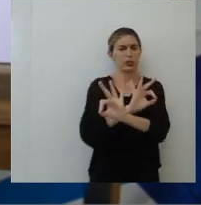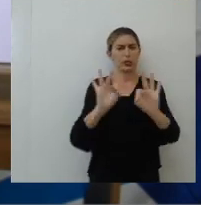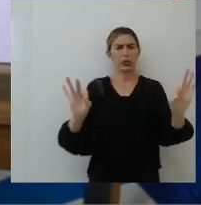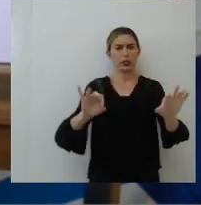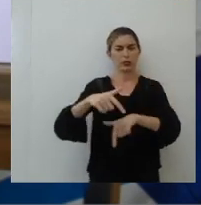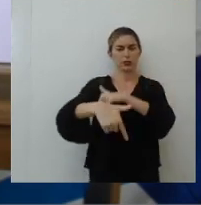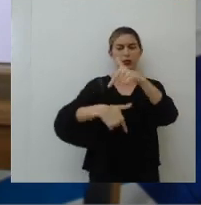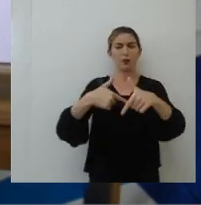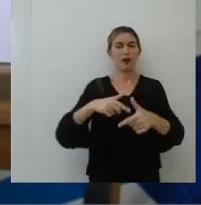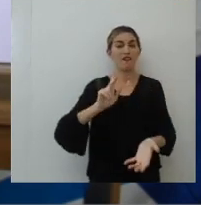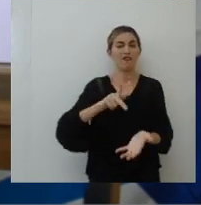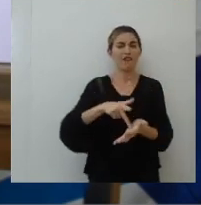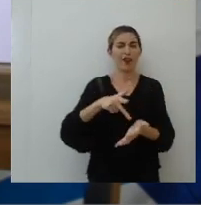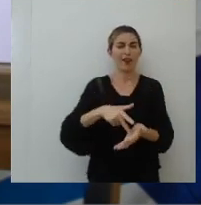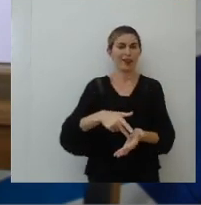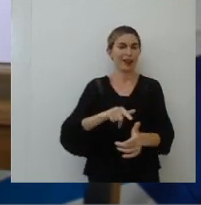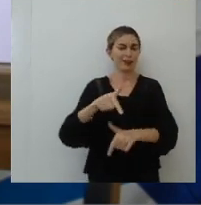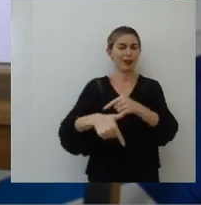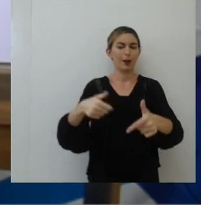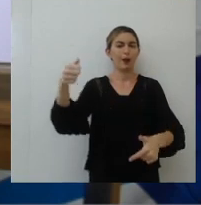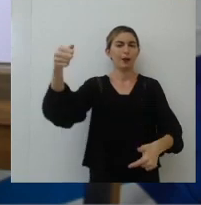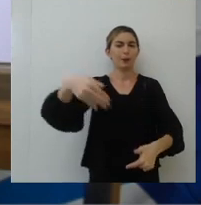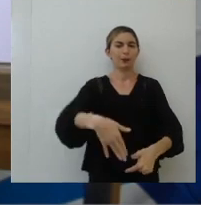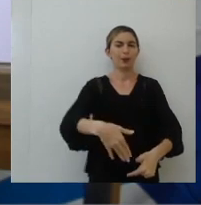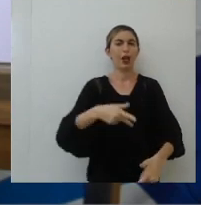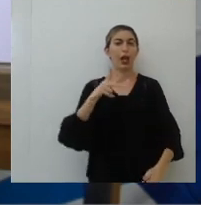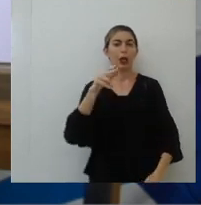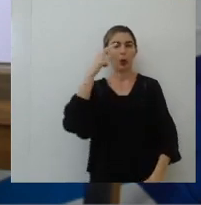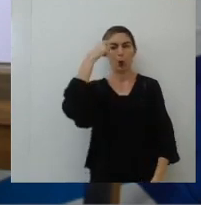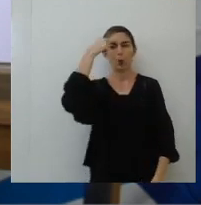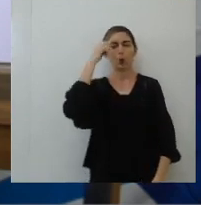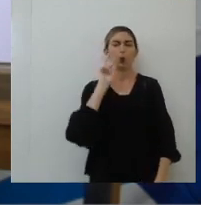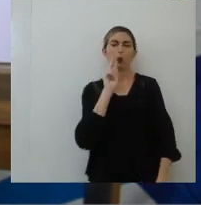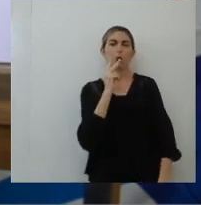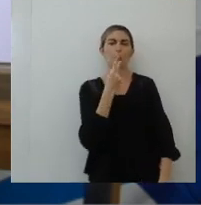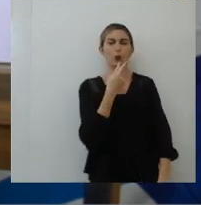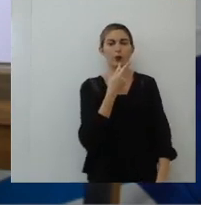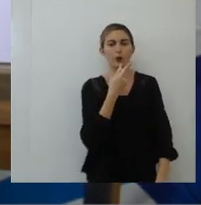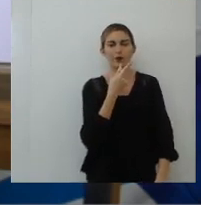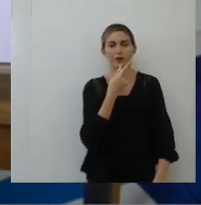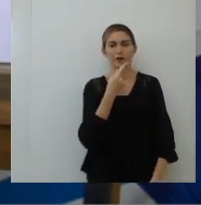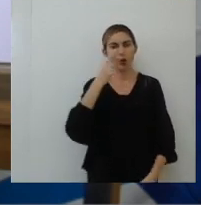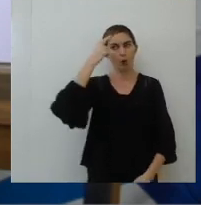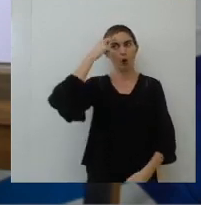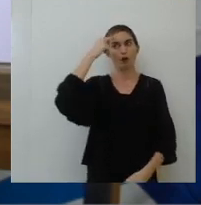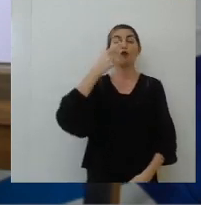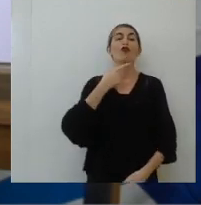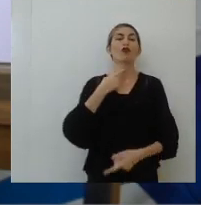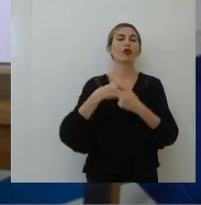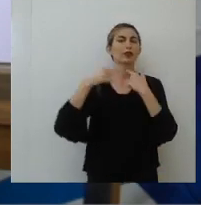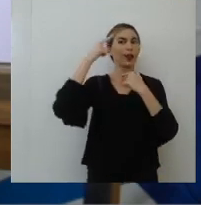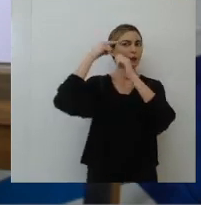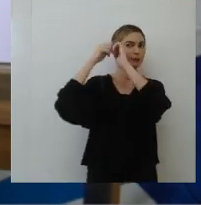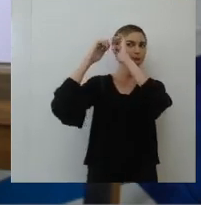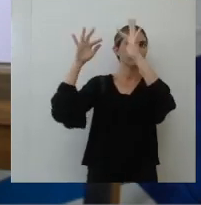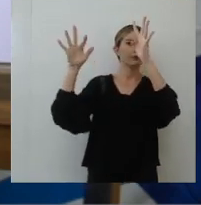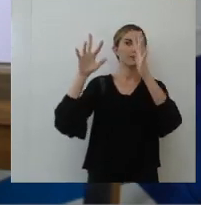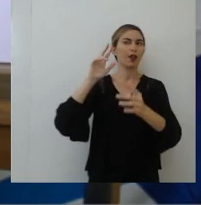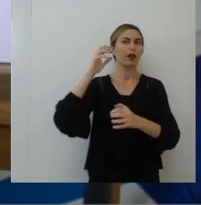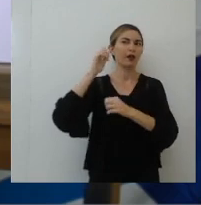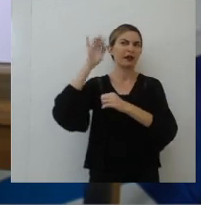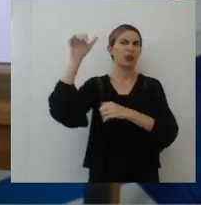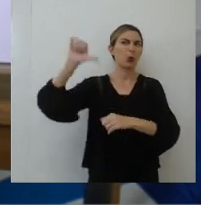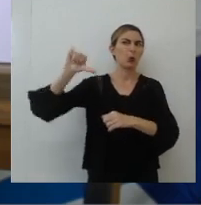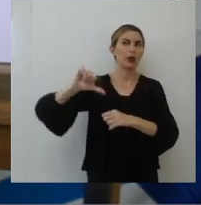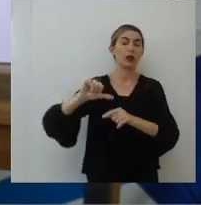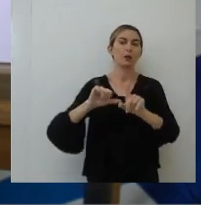E na verdade o serviço não foi bom. Então eu estou sendo irônico. Beleza? Eu quero dizer uma coisa, mas na verdade eu estou dizendo outra. Ironia, tenho certeza que é que todo mundo